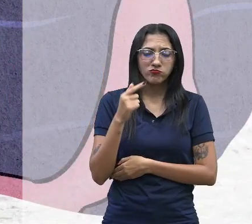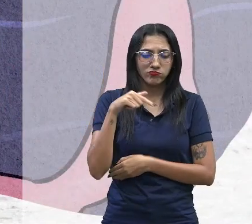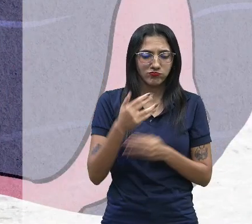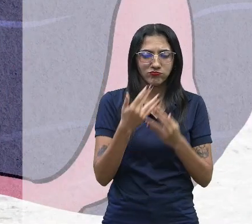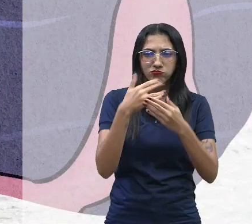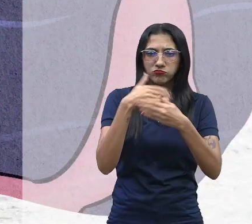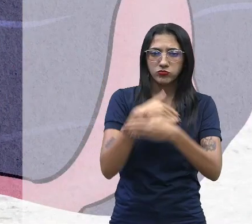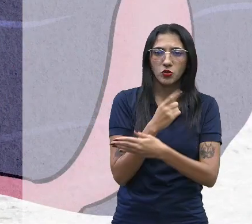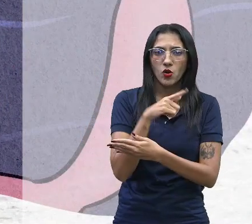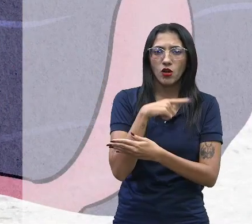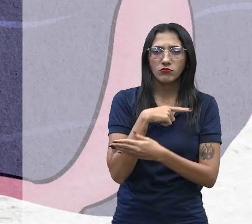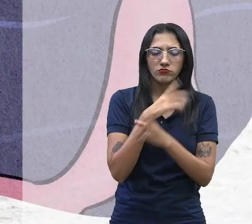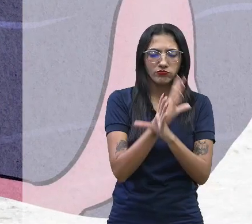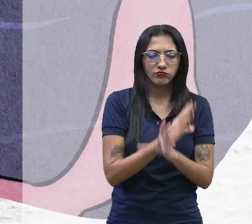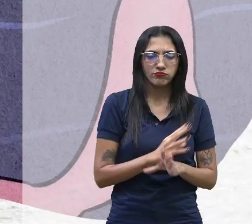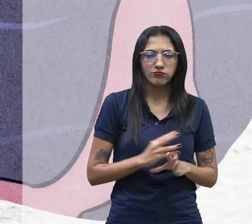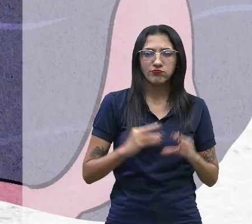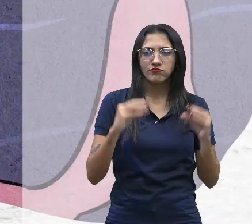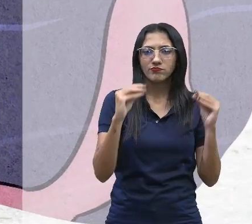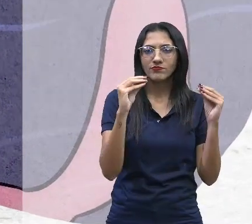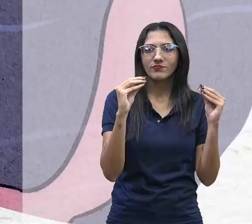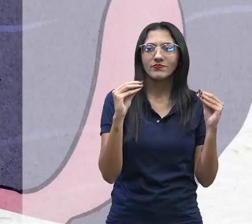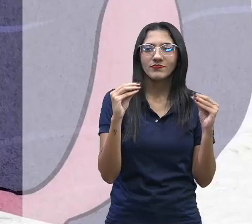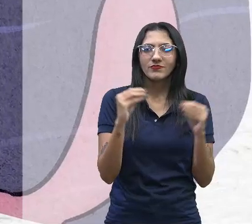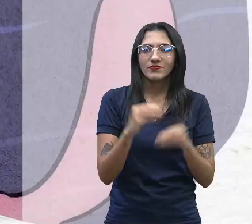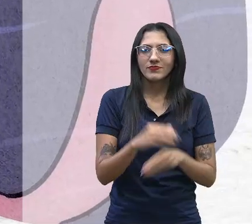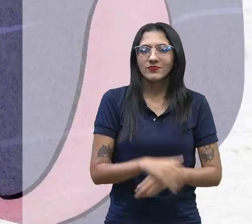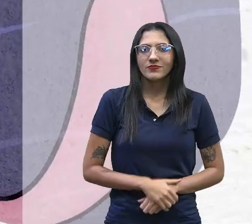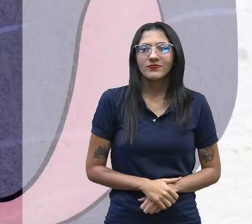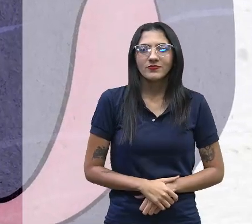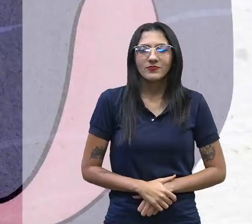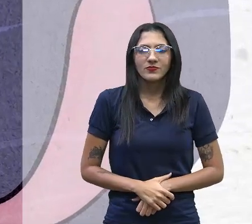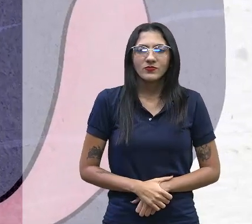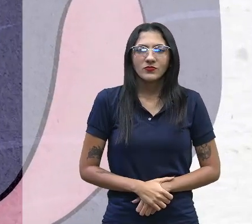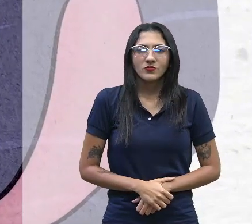some na imensidão.